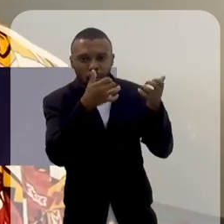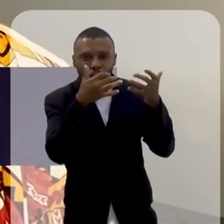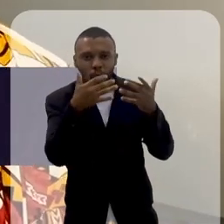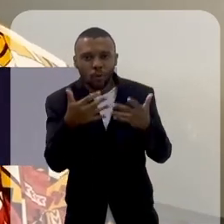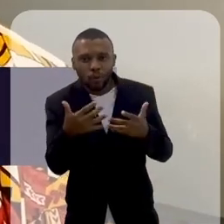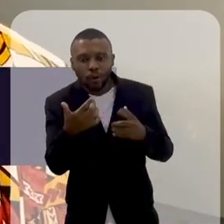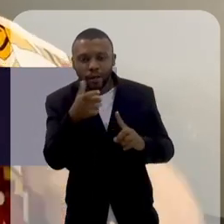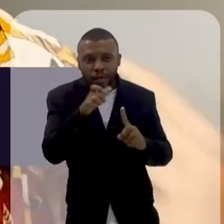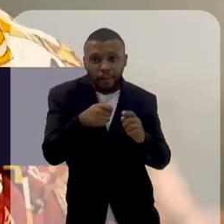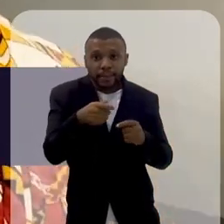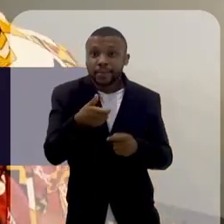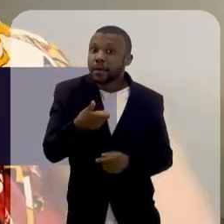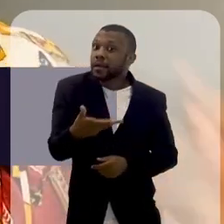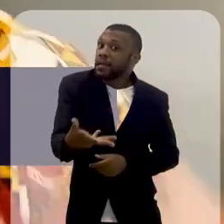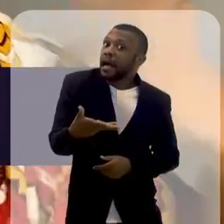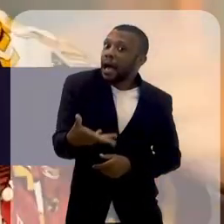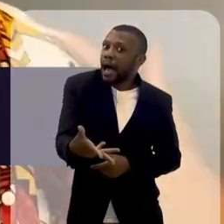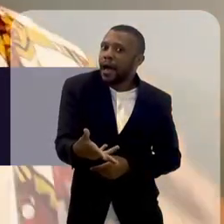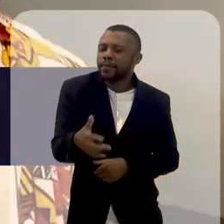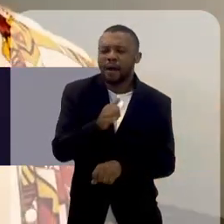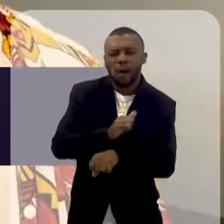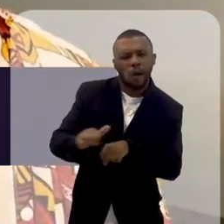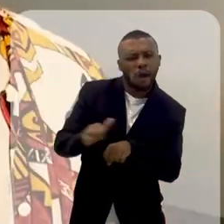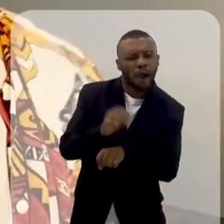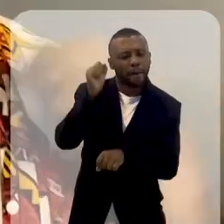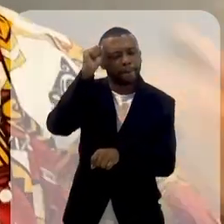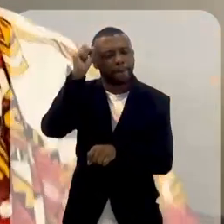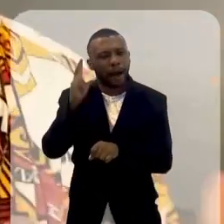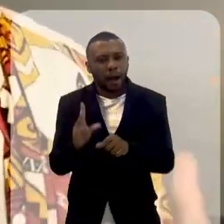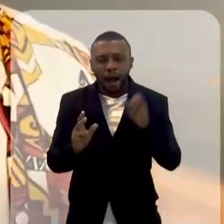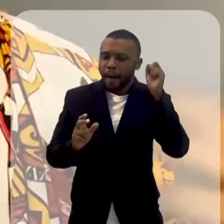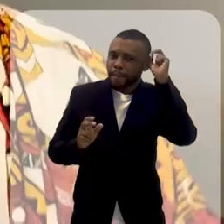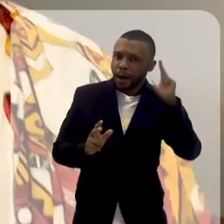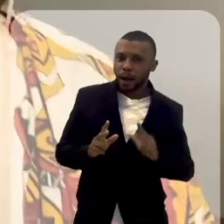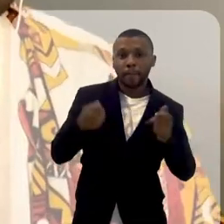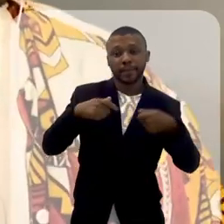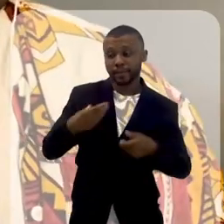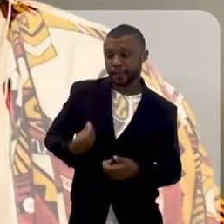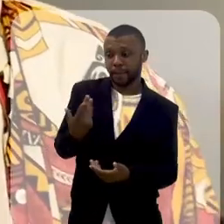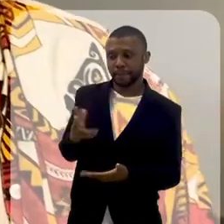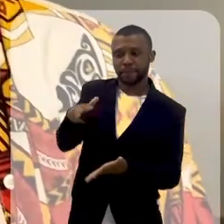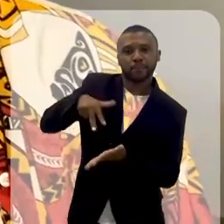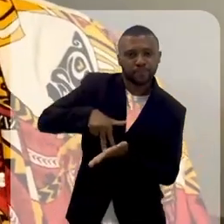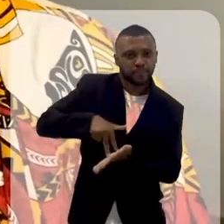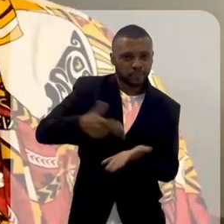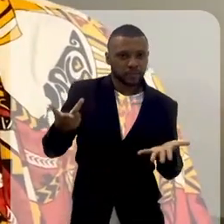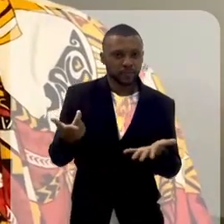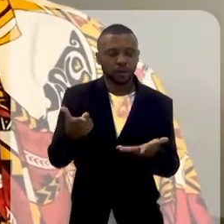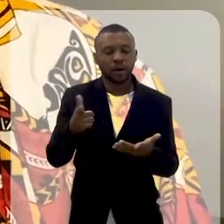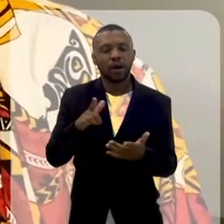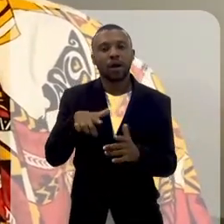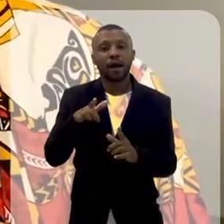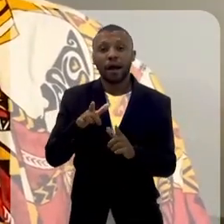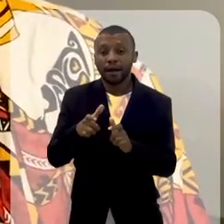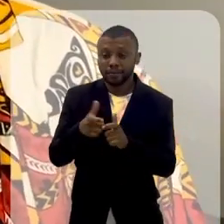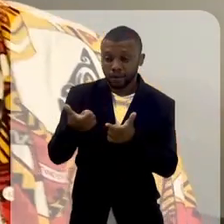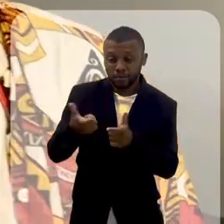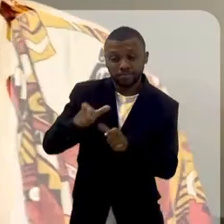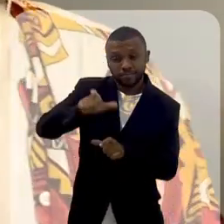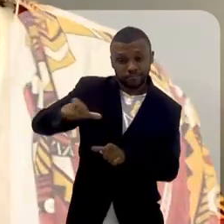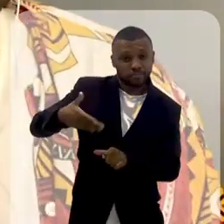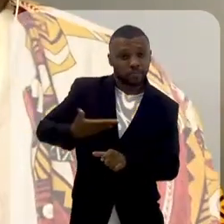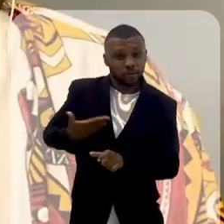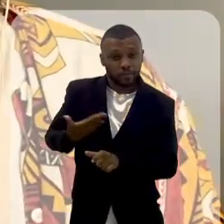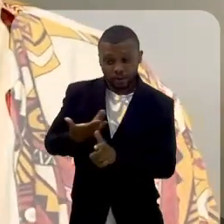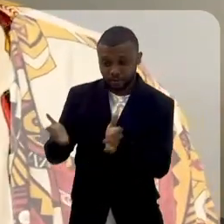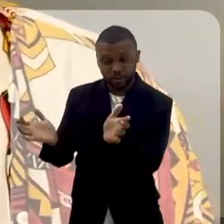tipo, o negro tem que ser mais rápido, né? Ele tem que ser mais safado, ele tem que estar ali. Então, assim, eu fui muito